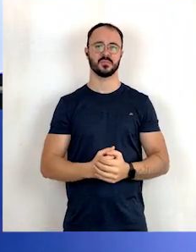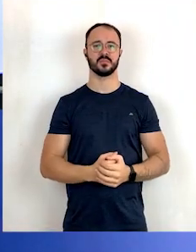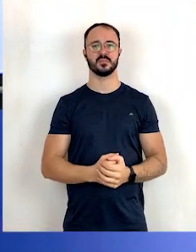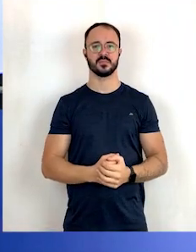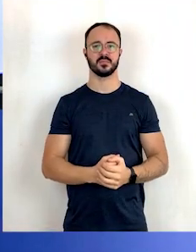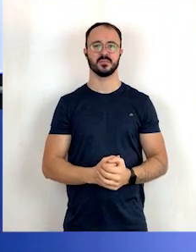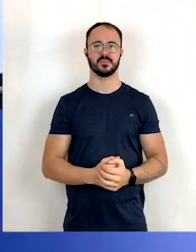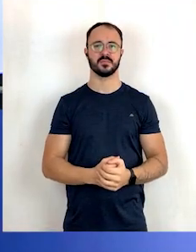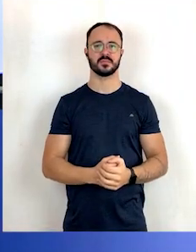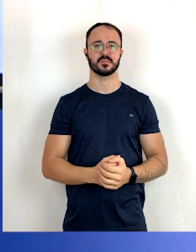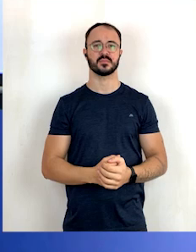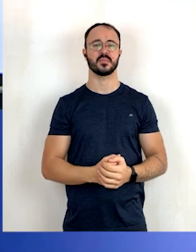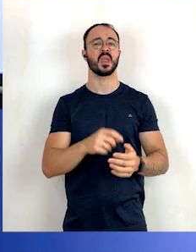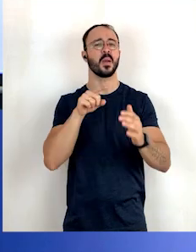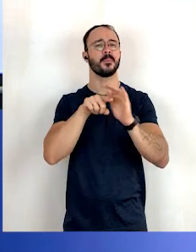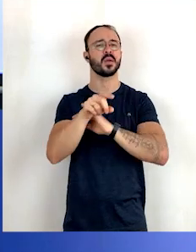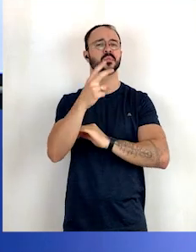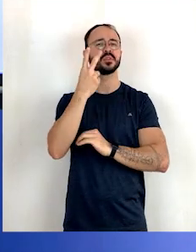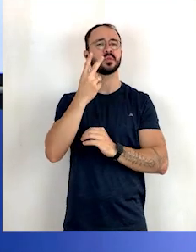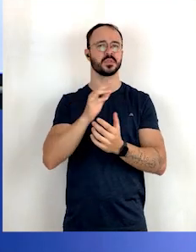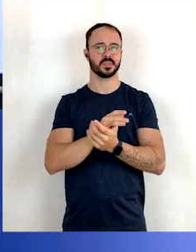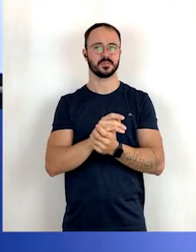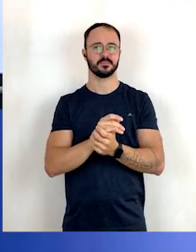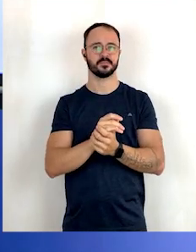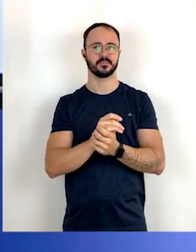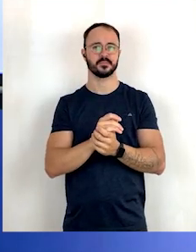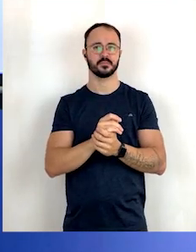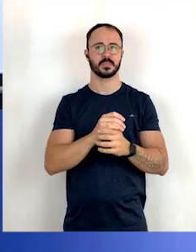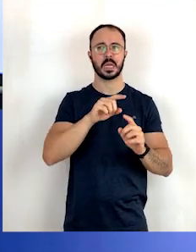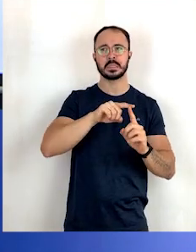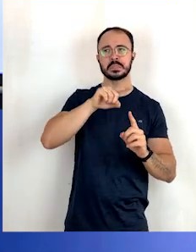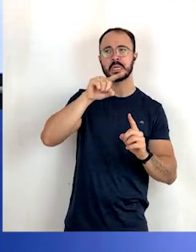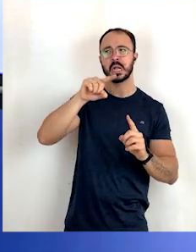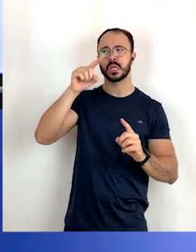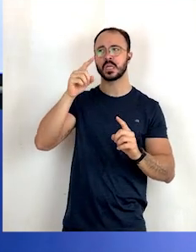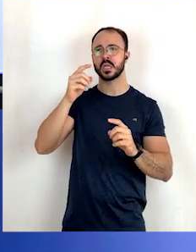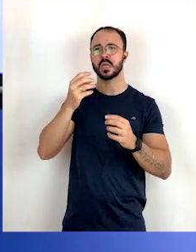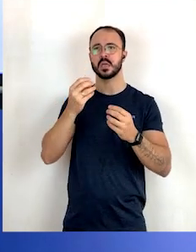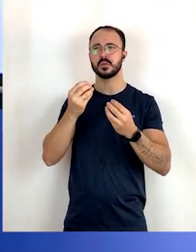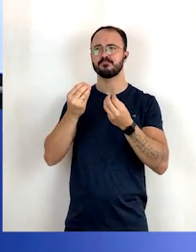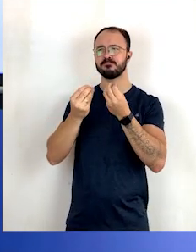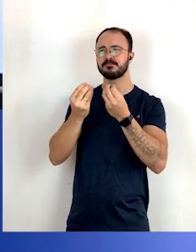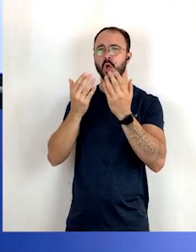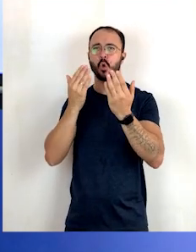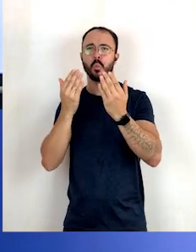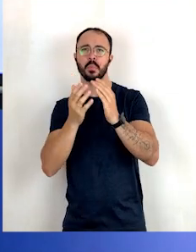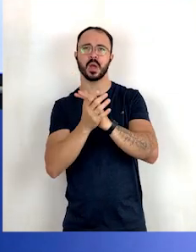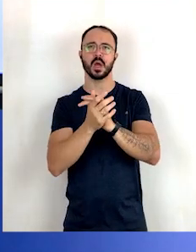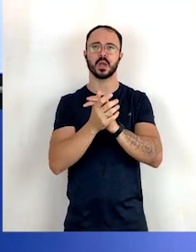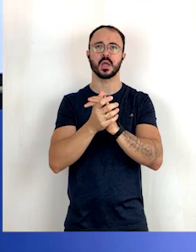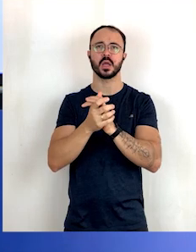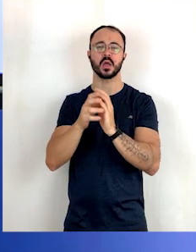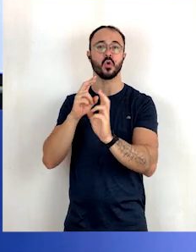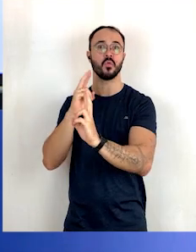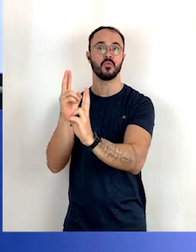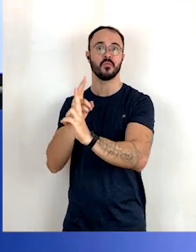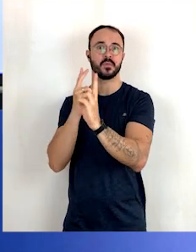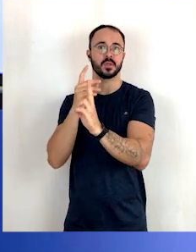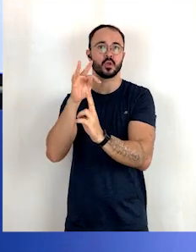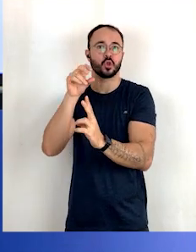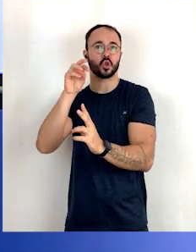Fujita, que mede a intensidade dos tornados, qual o risco de um tornado classificado como tornado F5, que